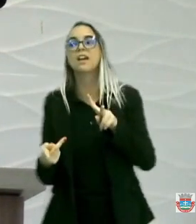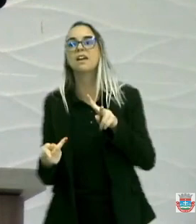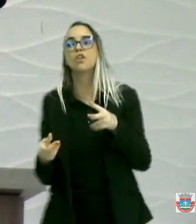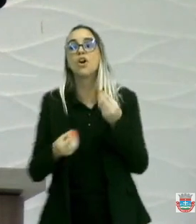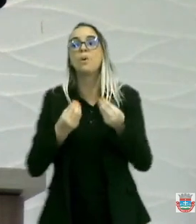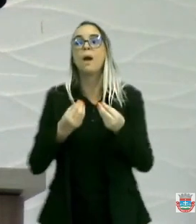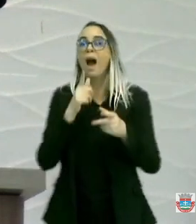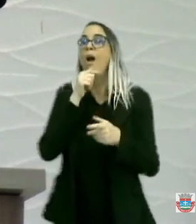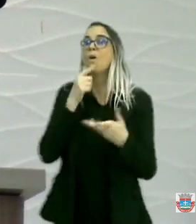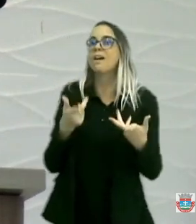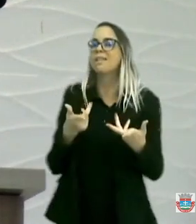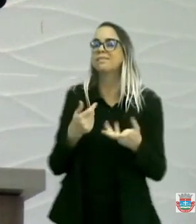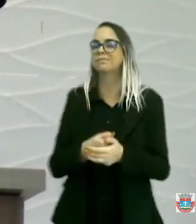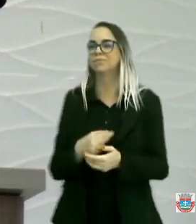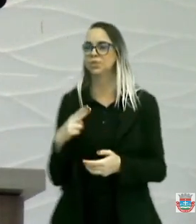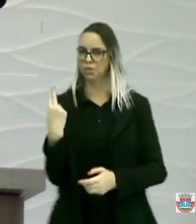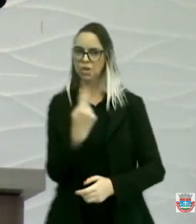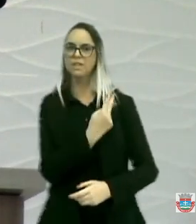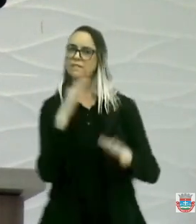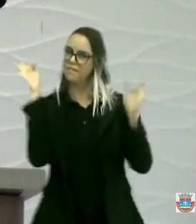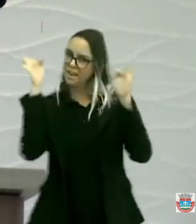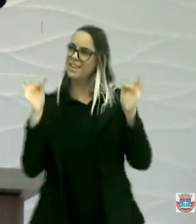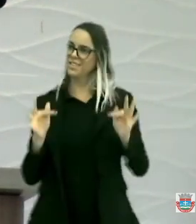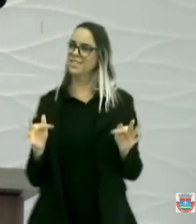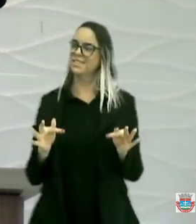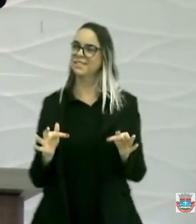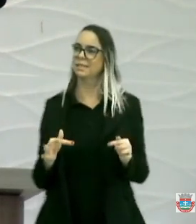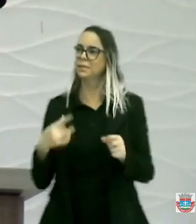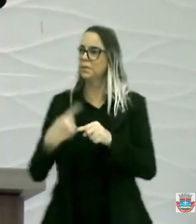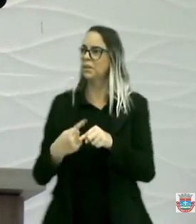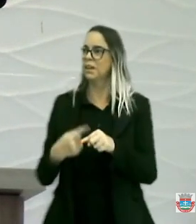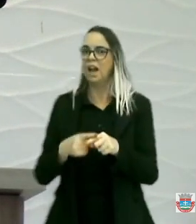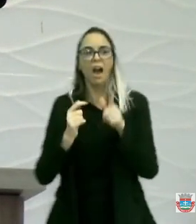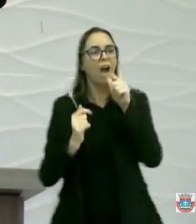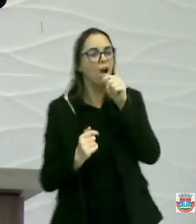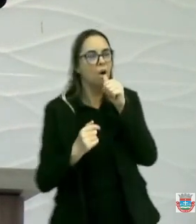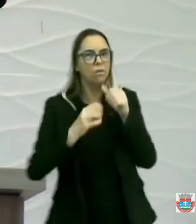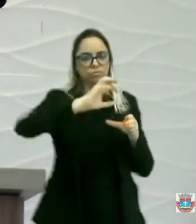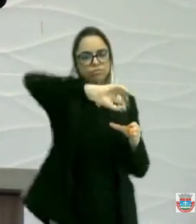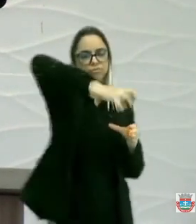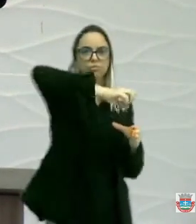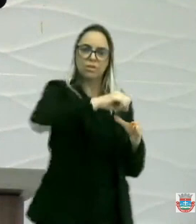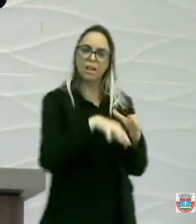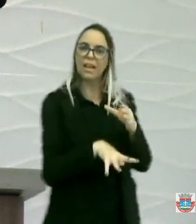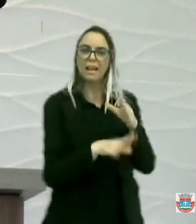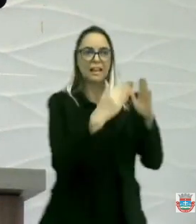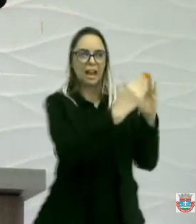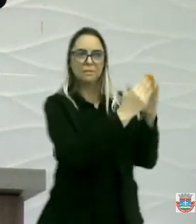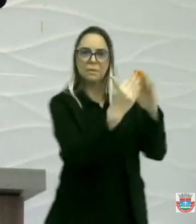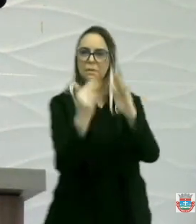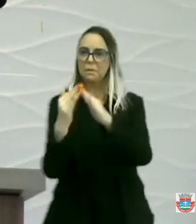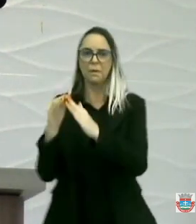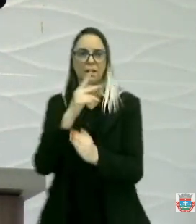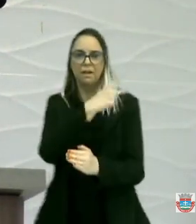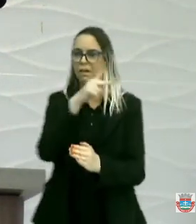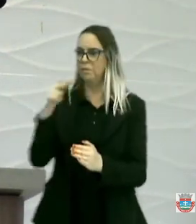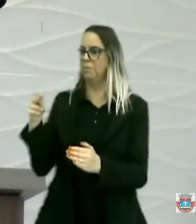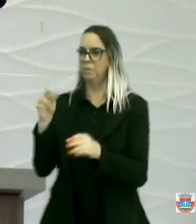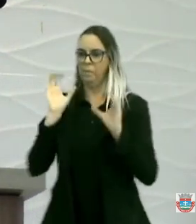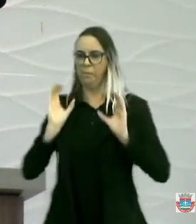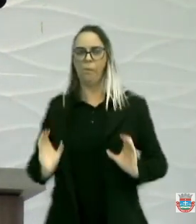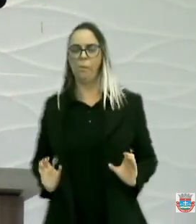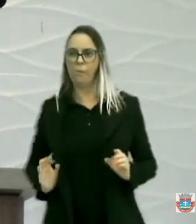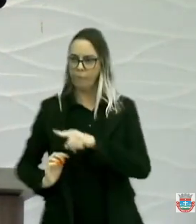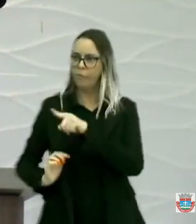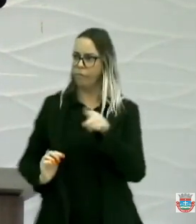Fique feliz. A gente queria também, vereadores, que chegasse água na torneira, na casa de cada um cidadão. Será que a gente não queria